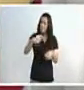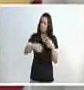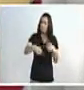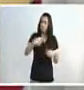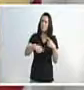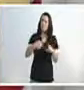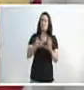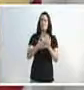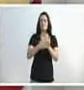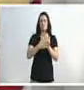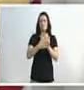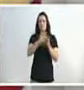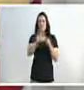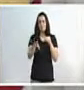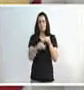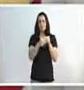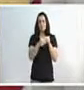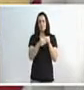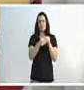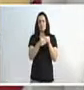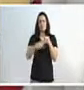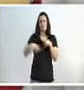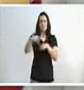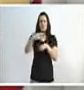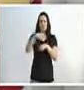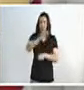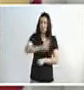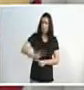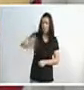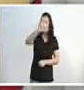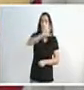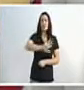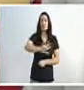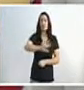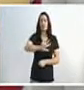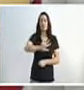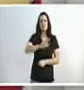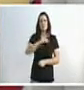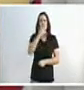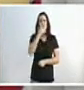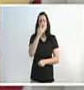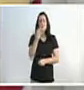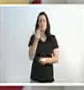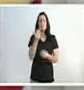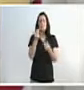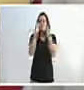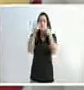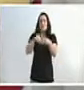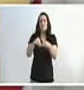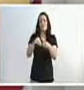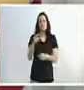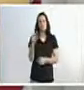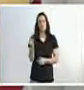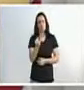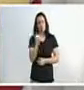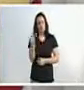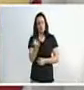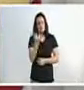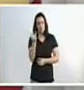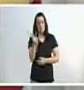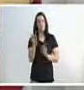essa proposta de emenda no país, ela acaba prejudicando a importância que tem